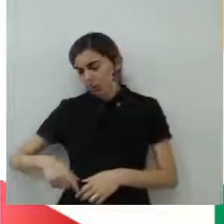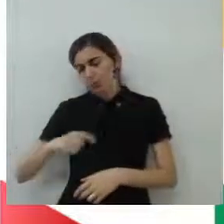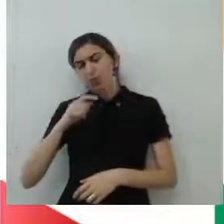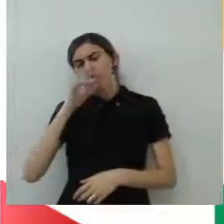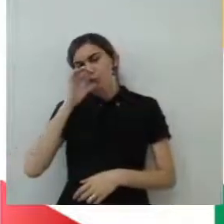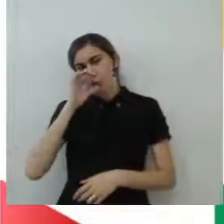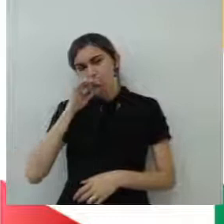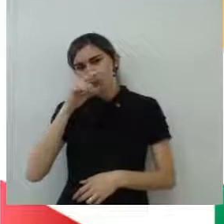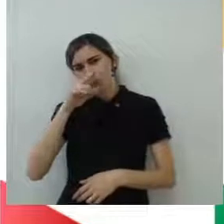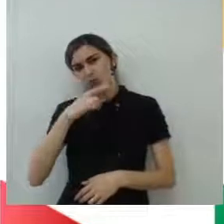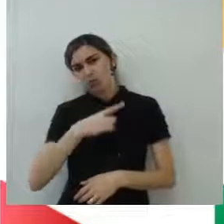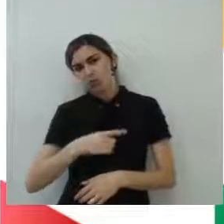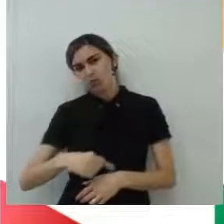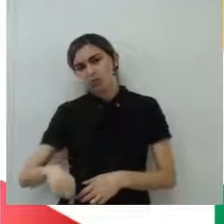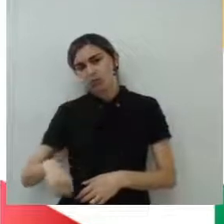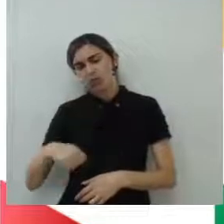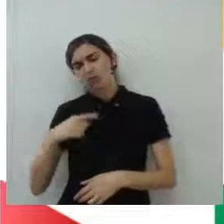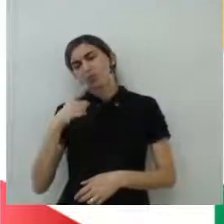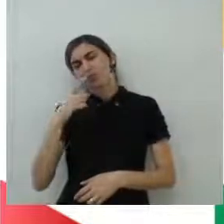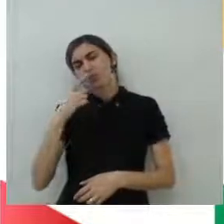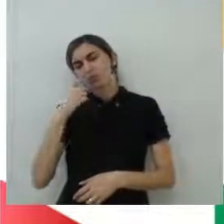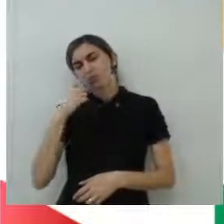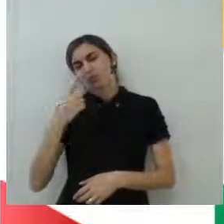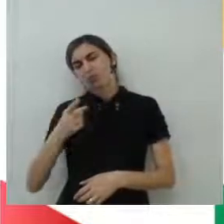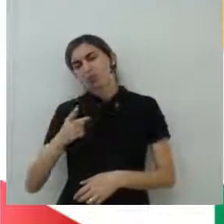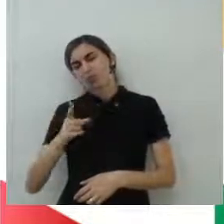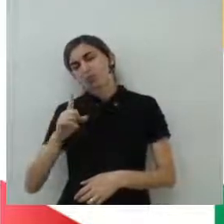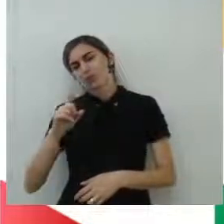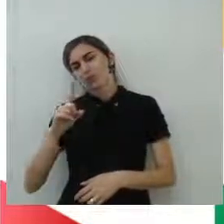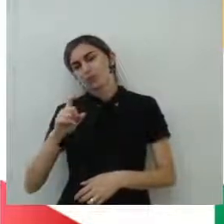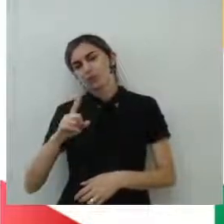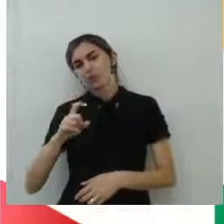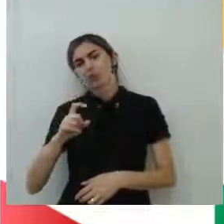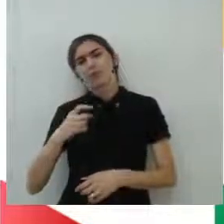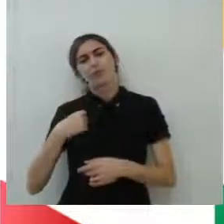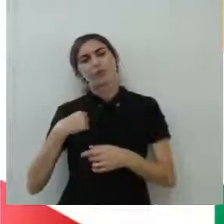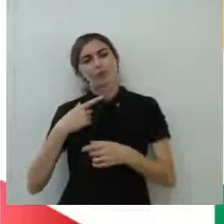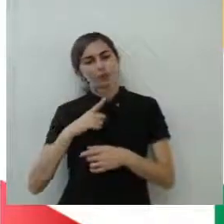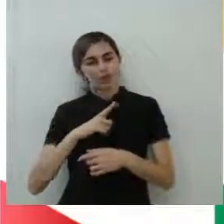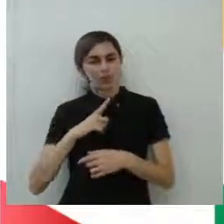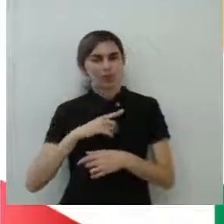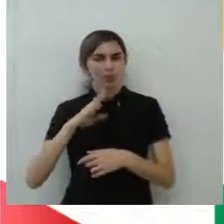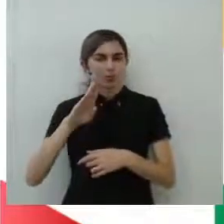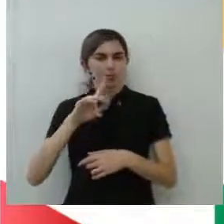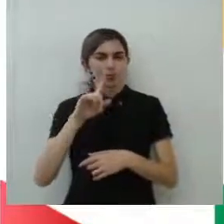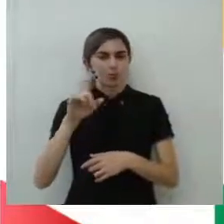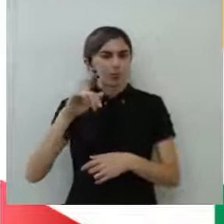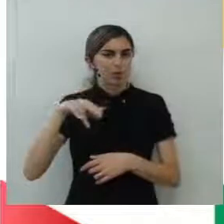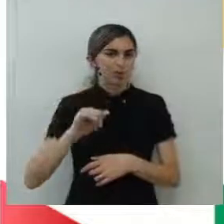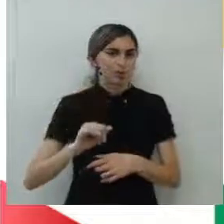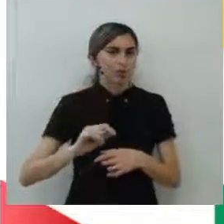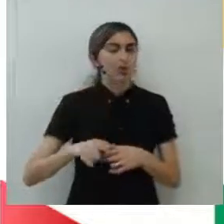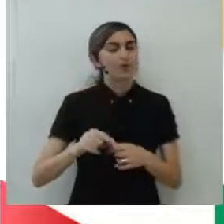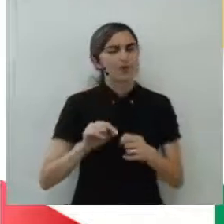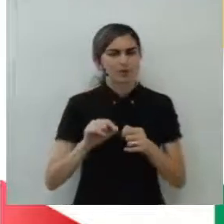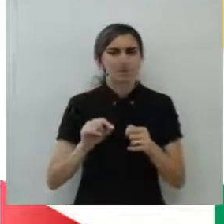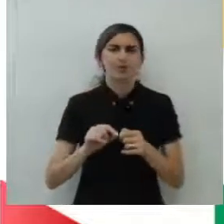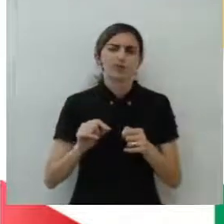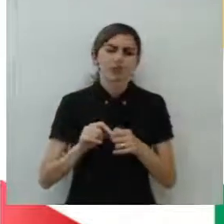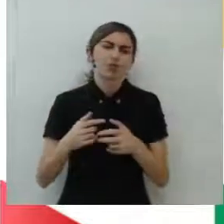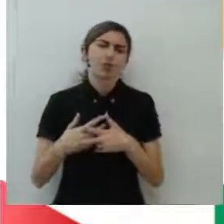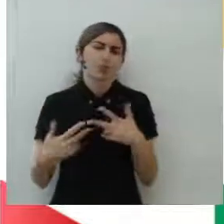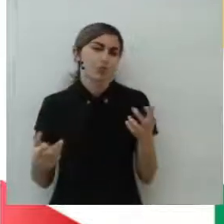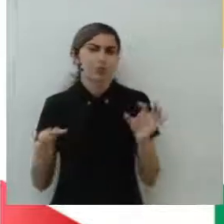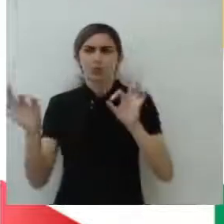que dá para ver uma cordinha aí nessa imagem, não dá para ver a buzina em si, mas ele andava com a buzina pendurada. Então, ele fez algo